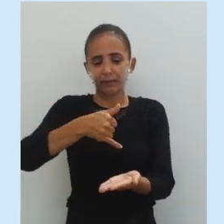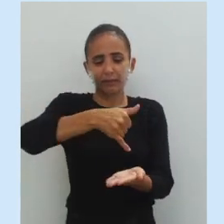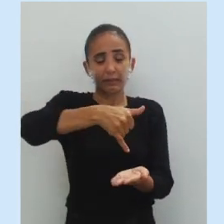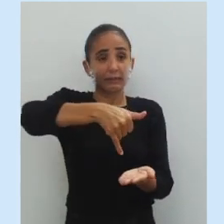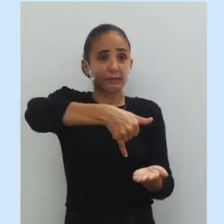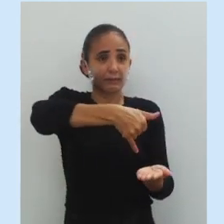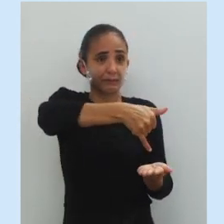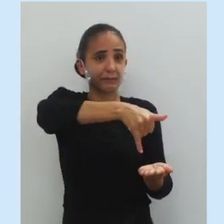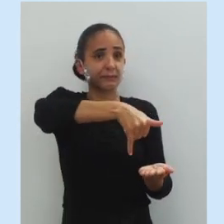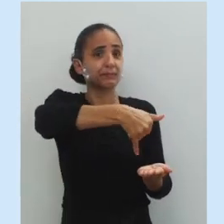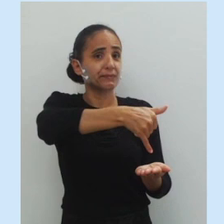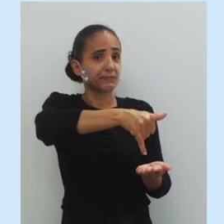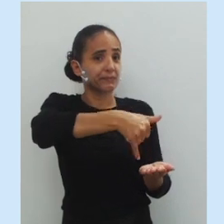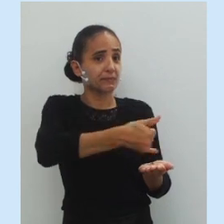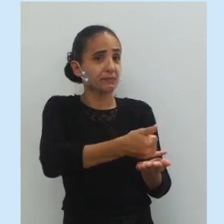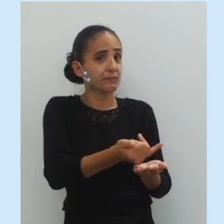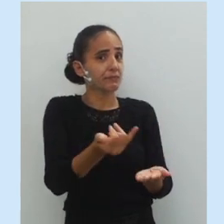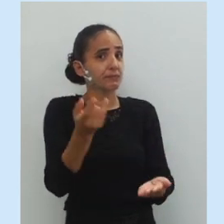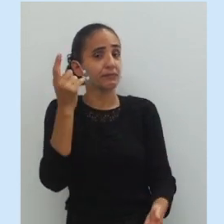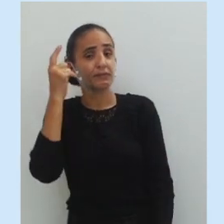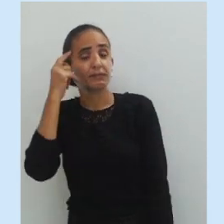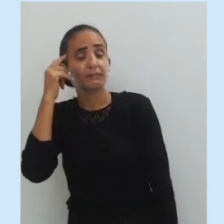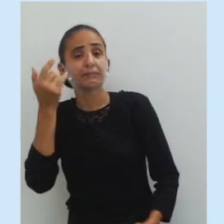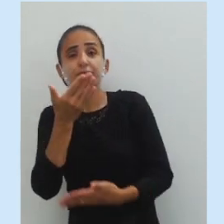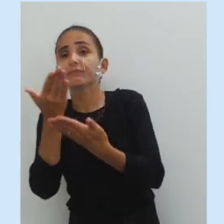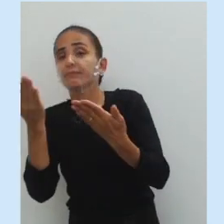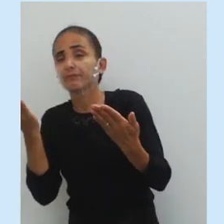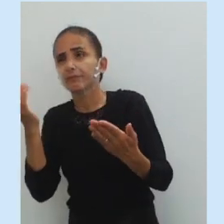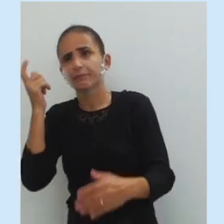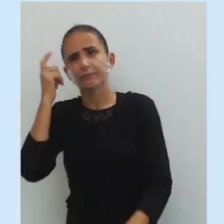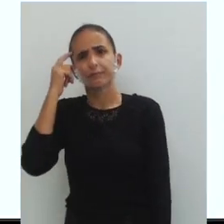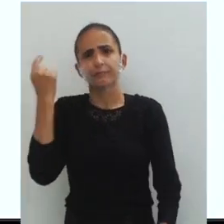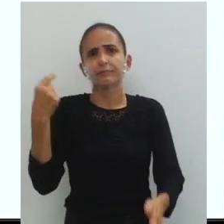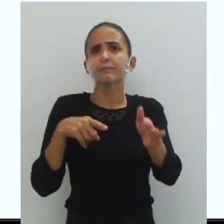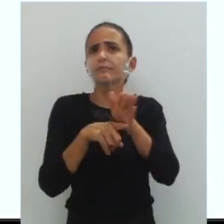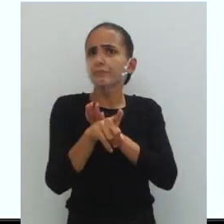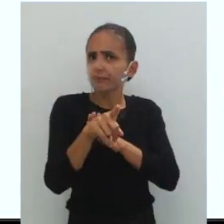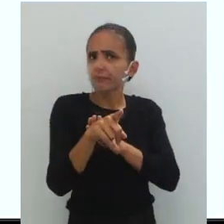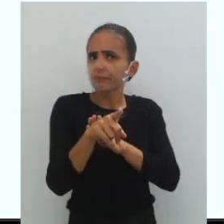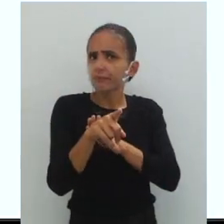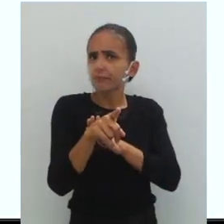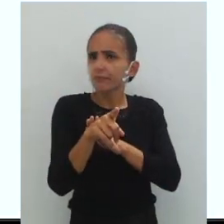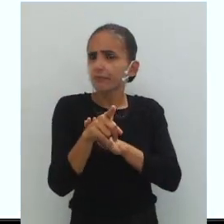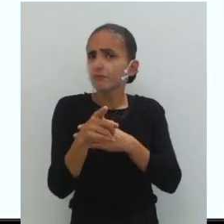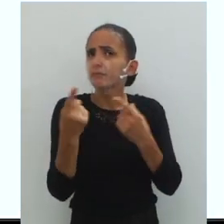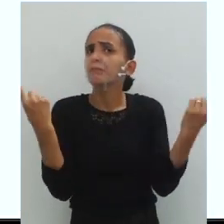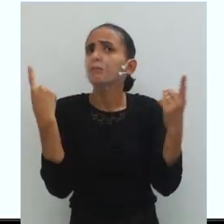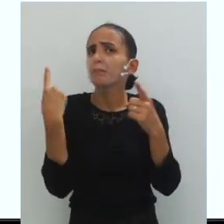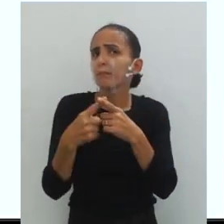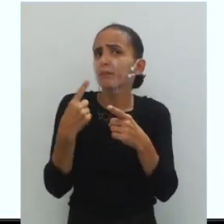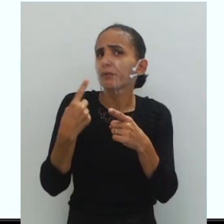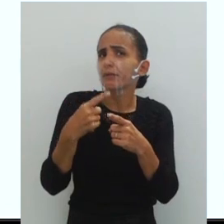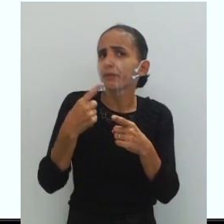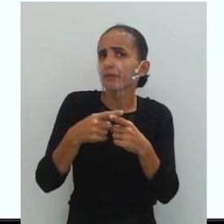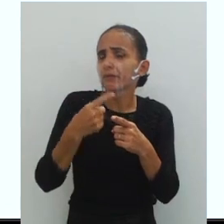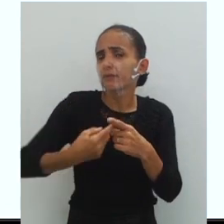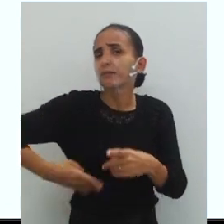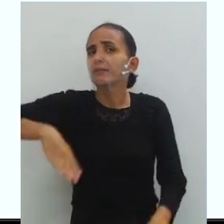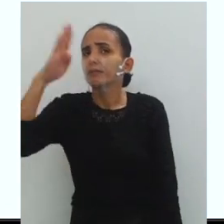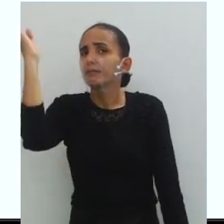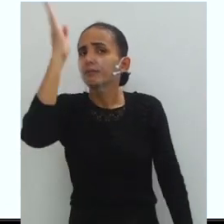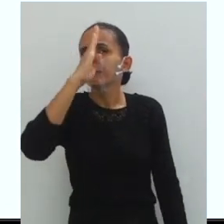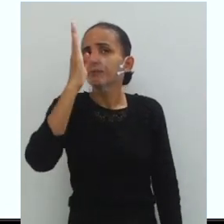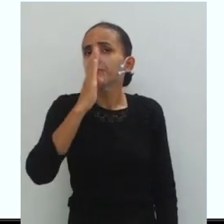petróleo. E daí eu quero deixar uma pergunta para vocês pensarem. Por que aqui no